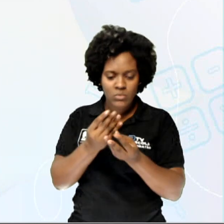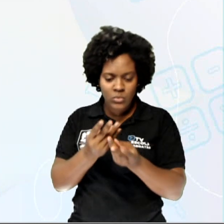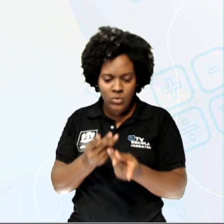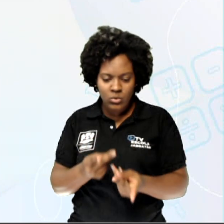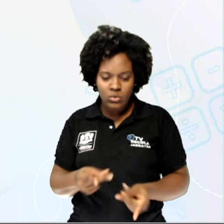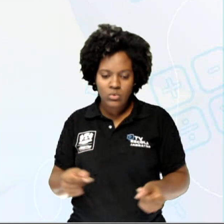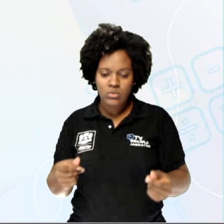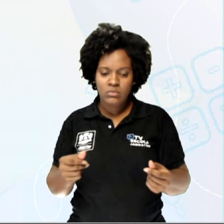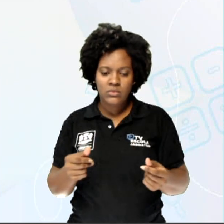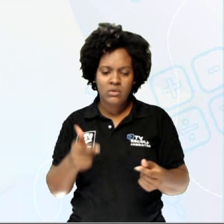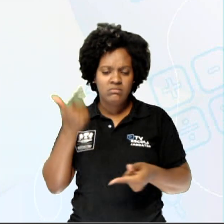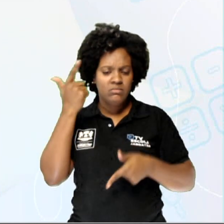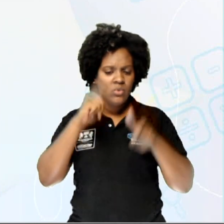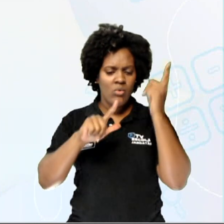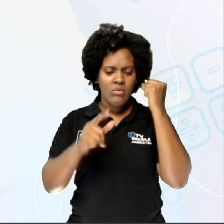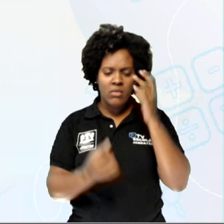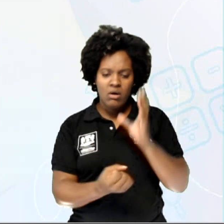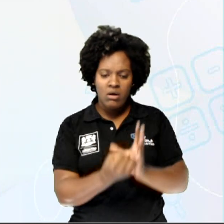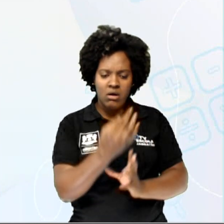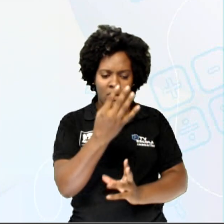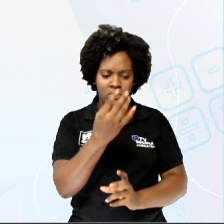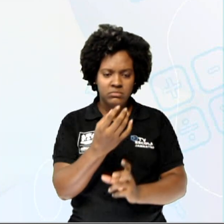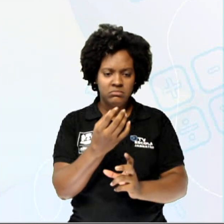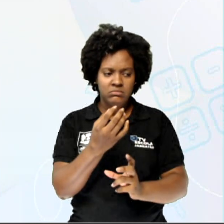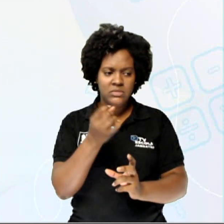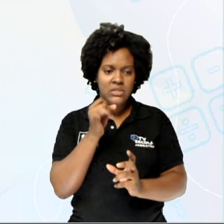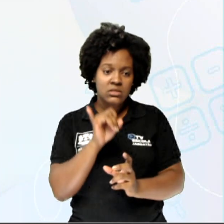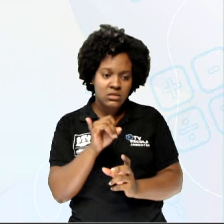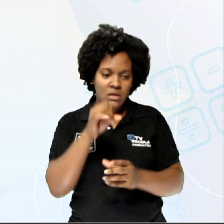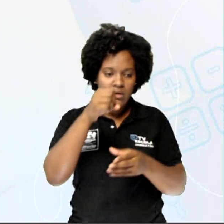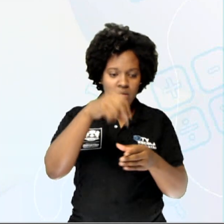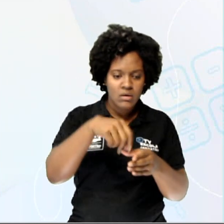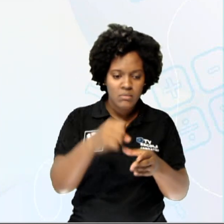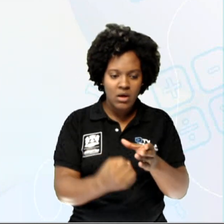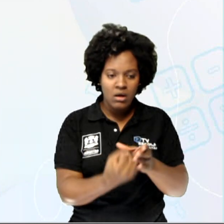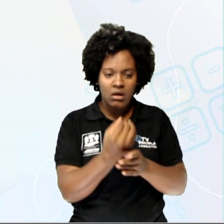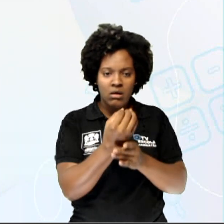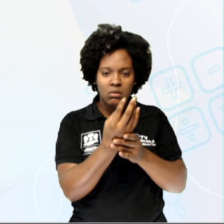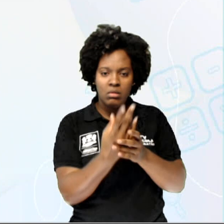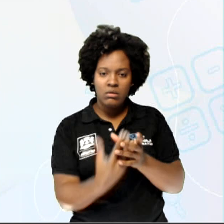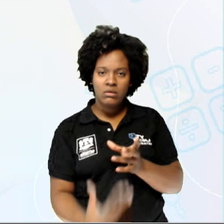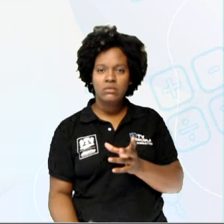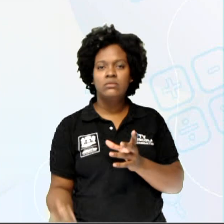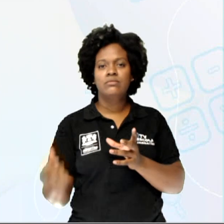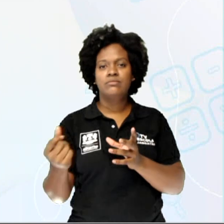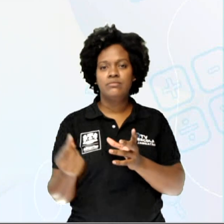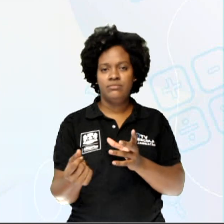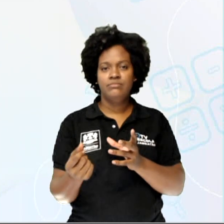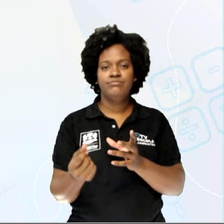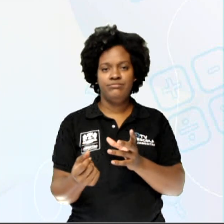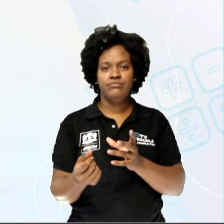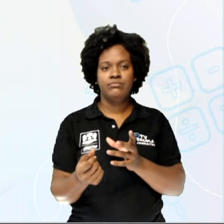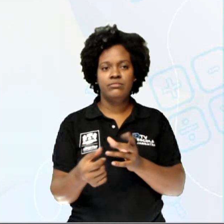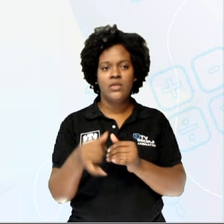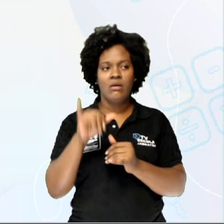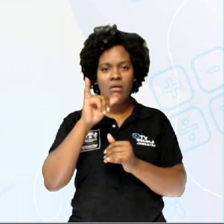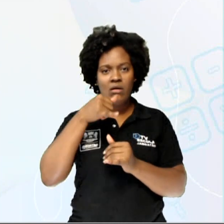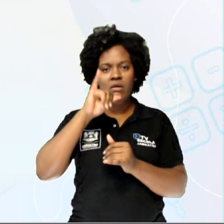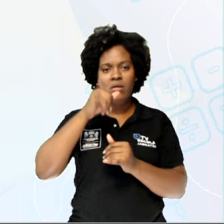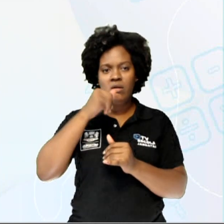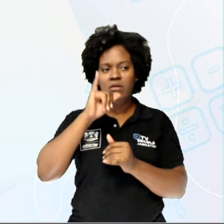para plantar. E se plantar, não nasce. Se nascer, não dá. Até pinga de boa é difícil de encontrar.